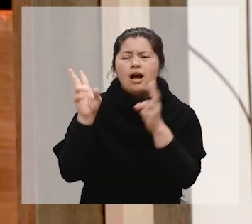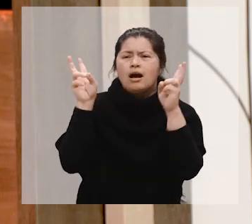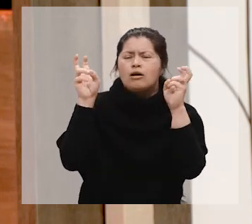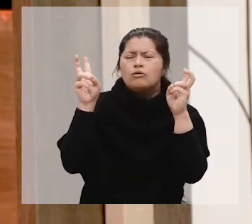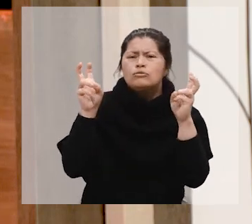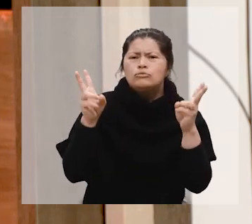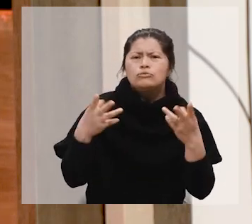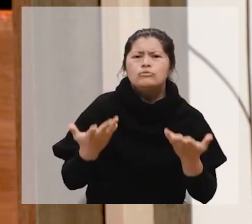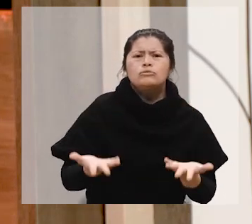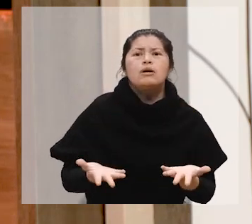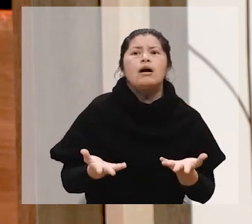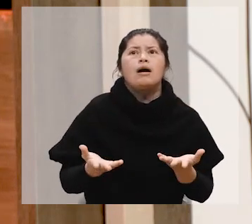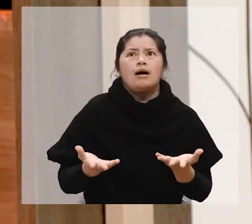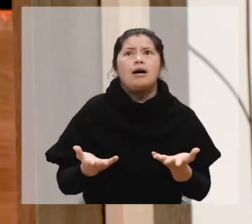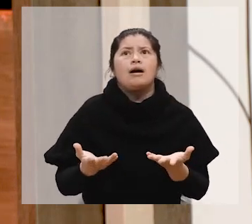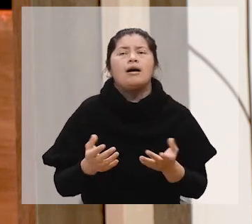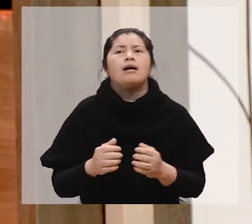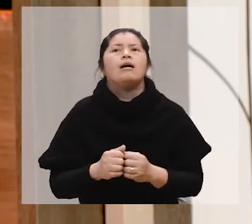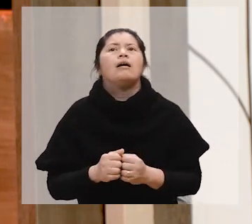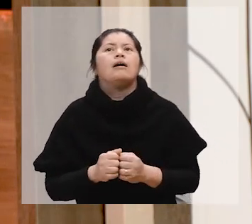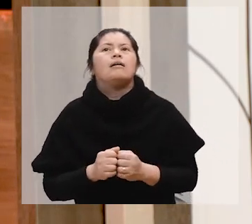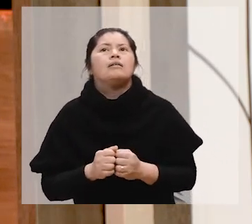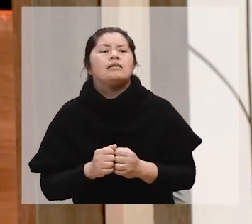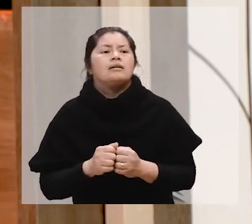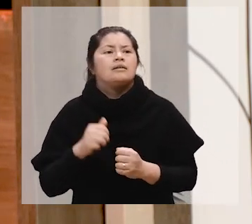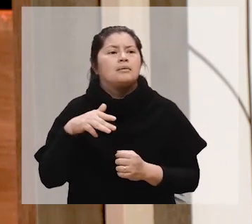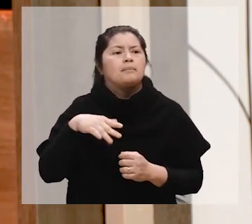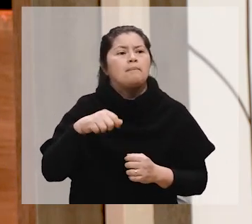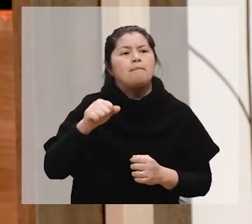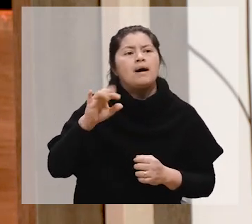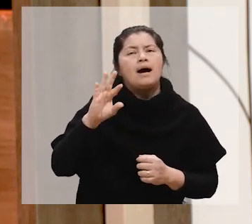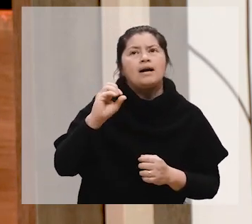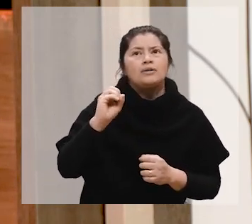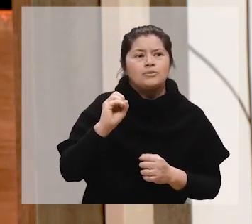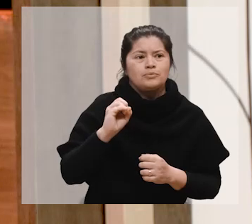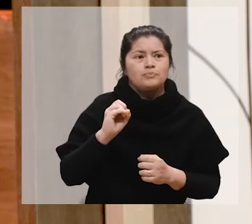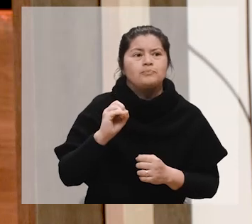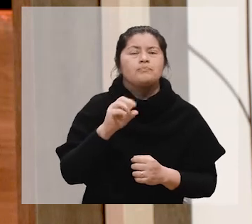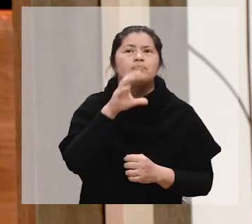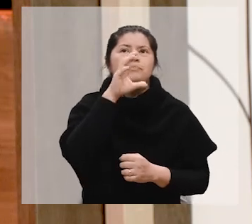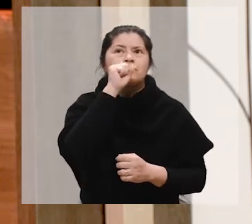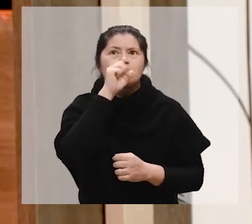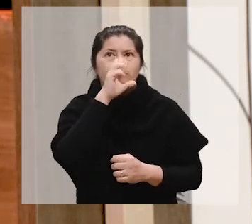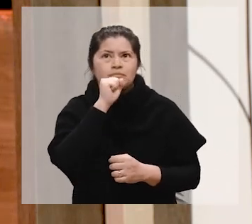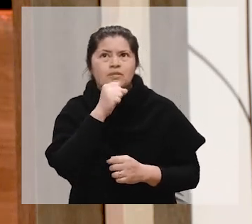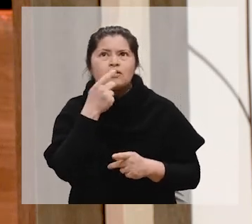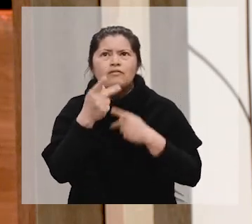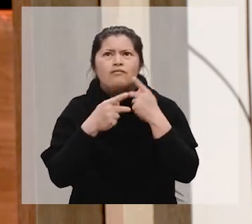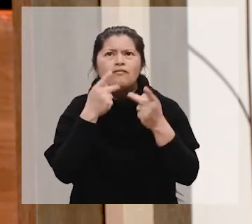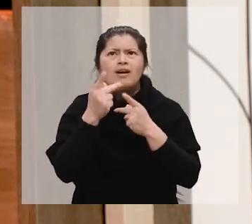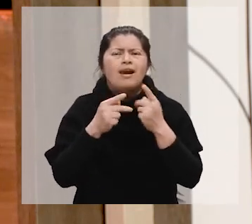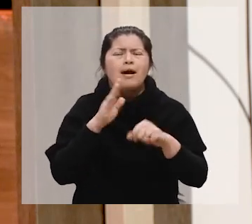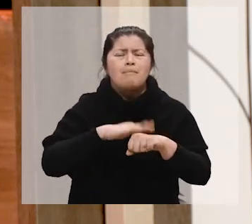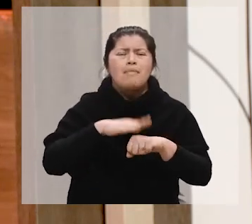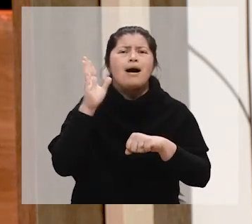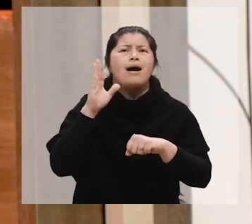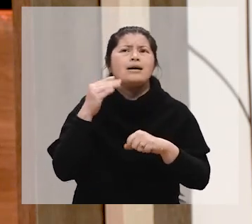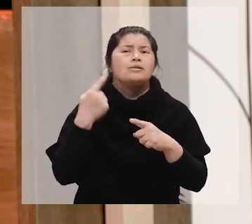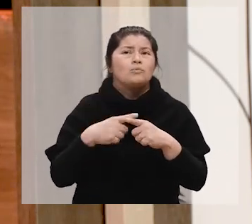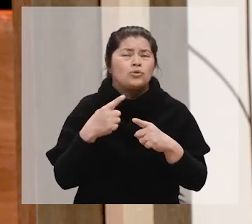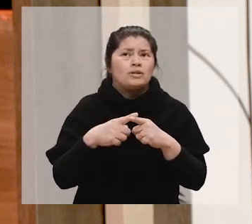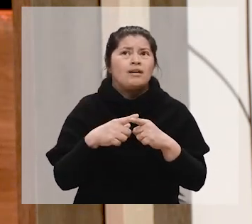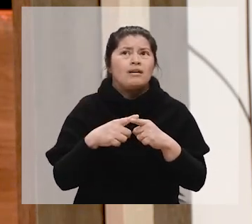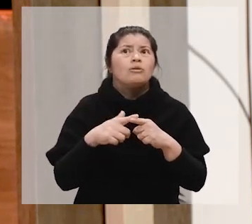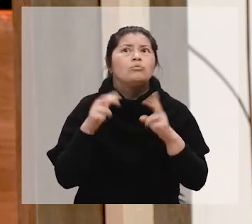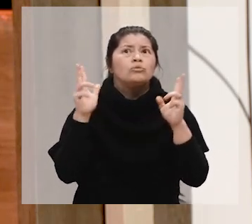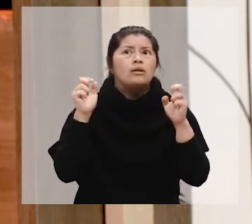poder trazer esse assunto que tivemos o Maio Laranja agora, né, onde é um mês que a gente pode ter mais voz para